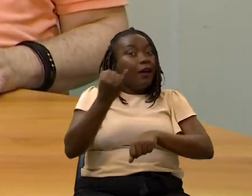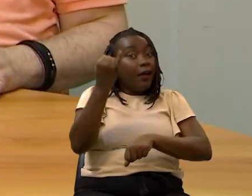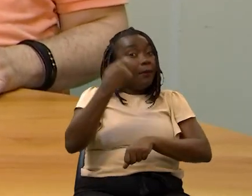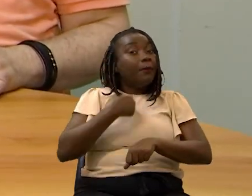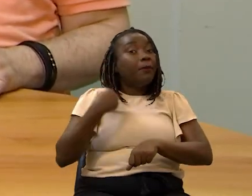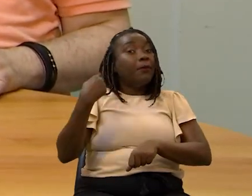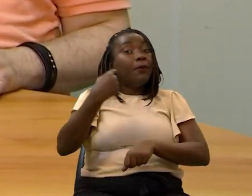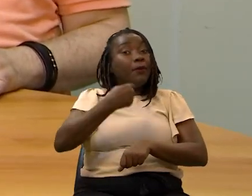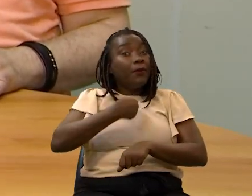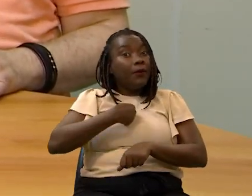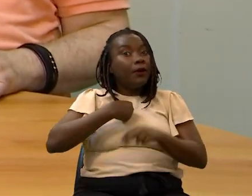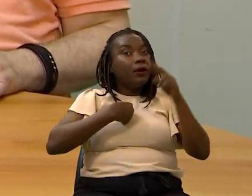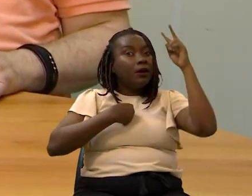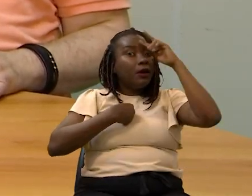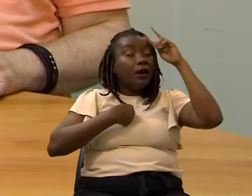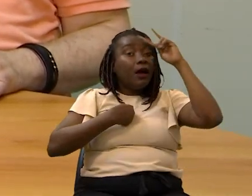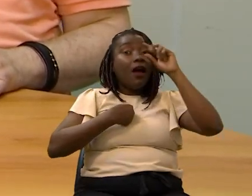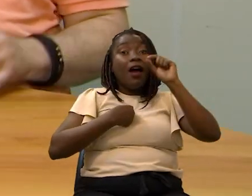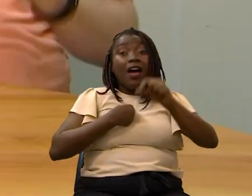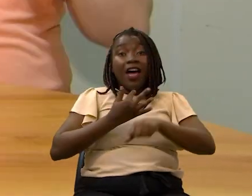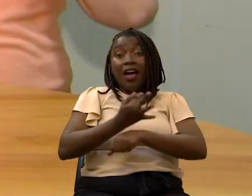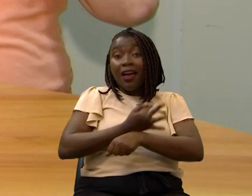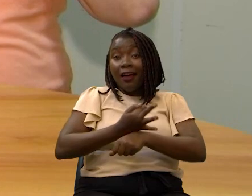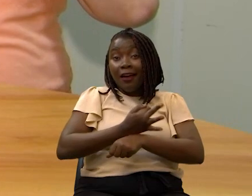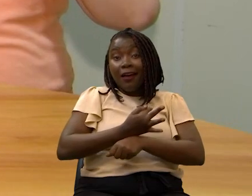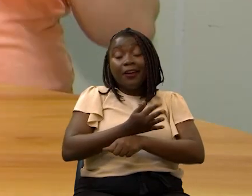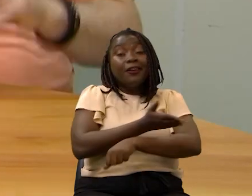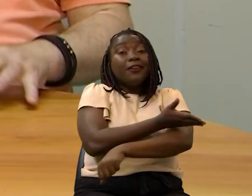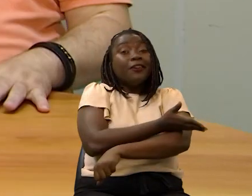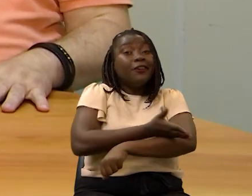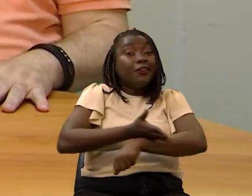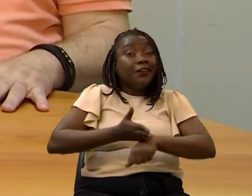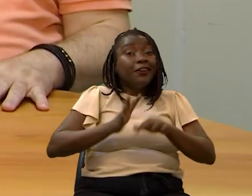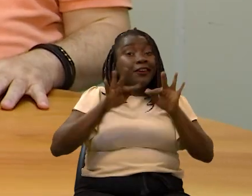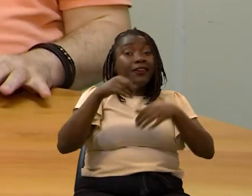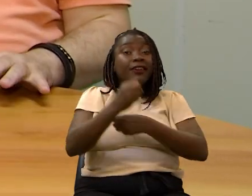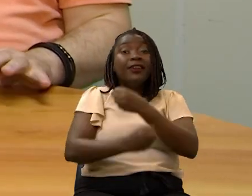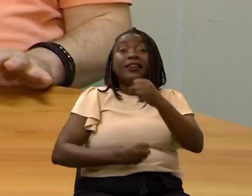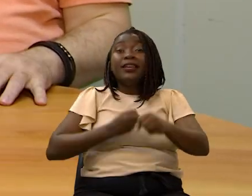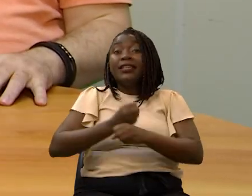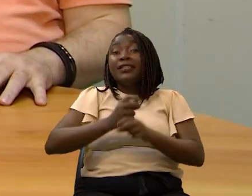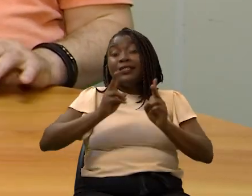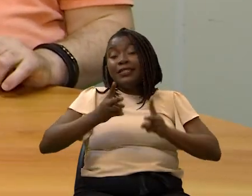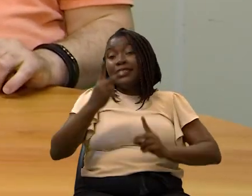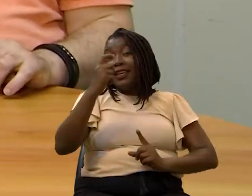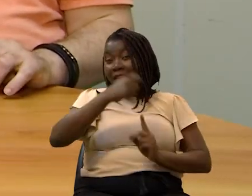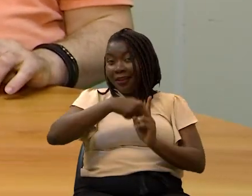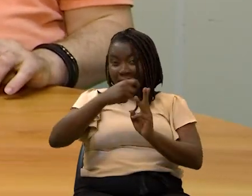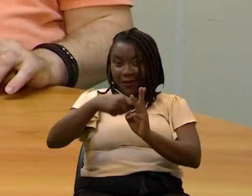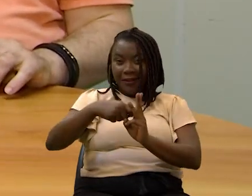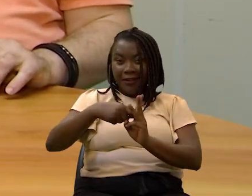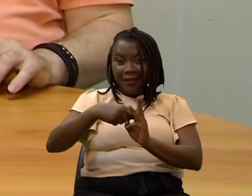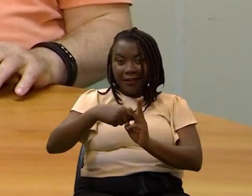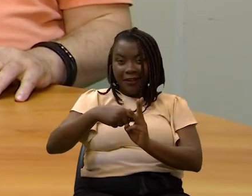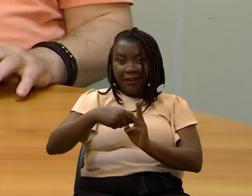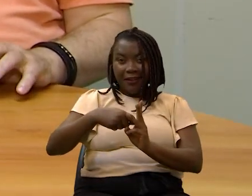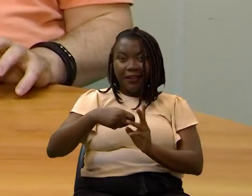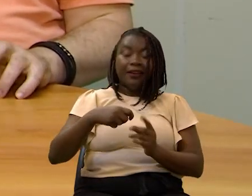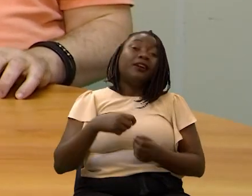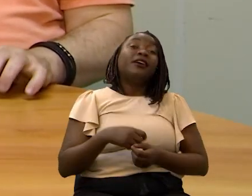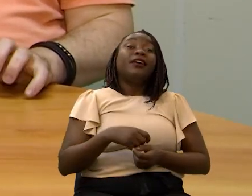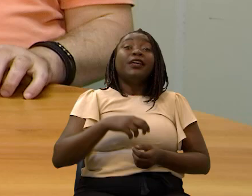prazo, professor, é importante a gente lembrar que as férias geralmente elas duram no fim do ano, né? São cerca de 2